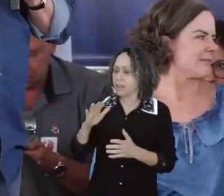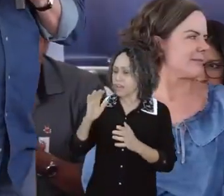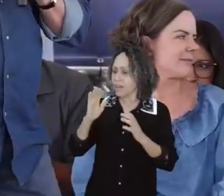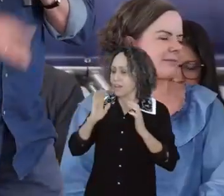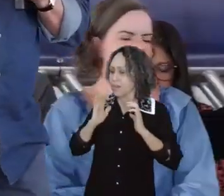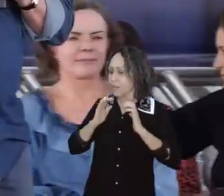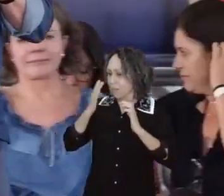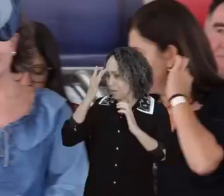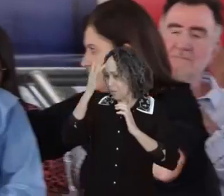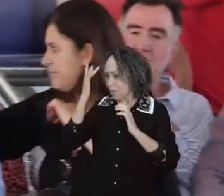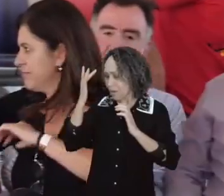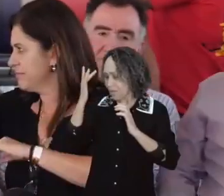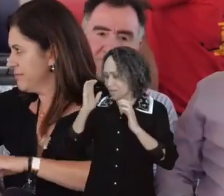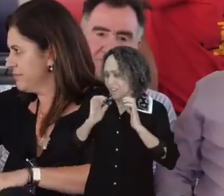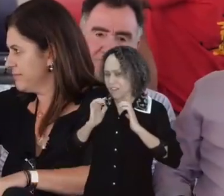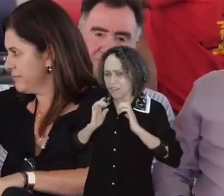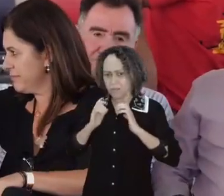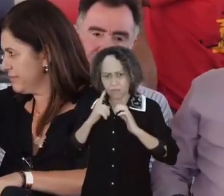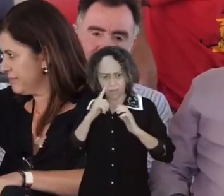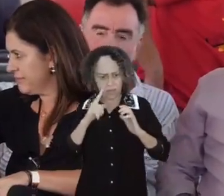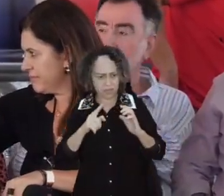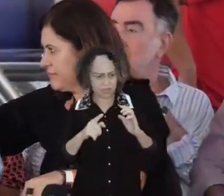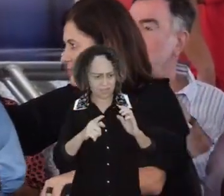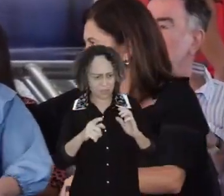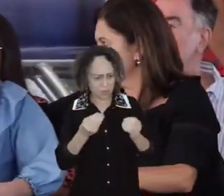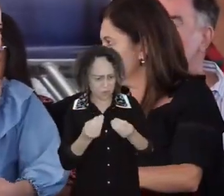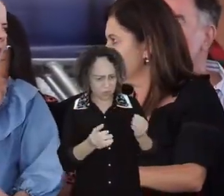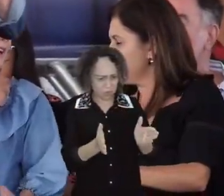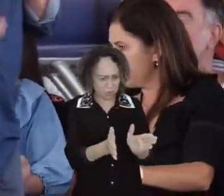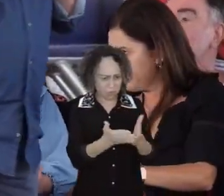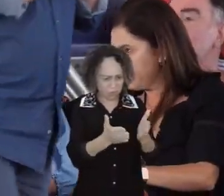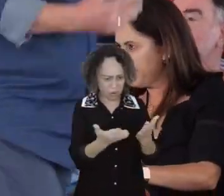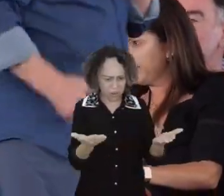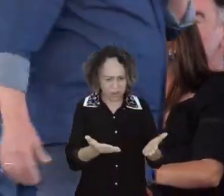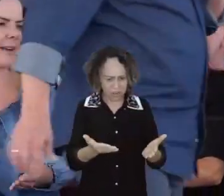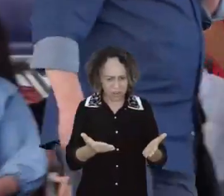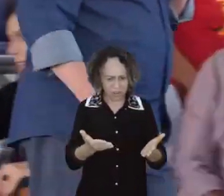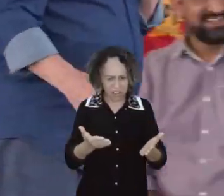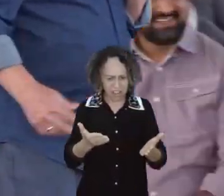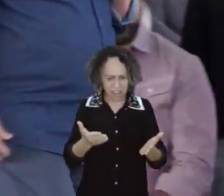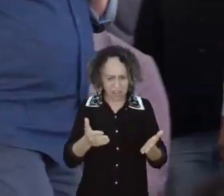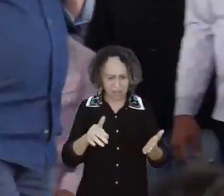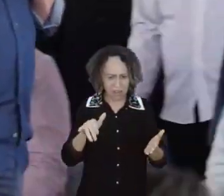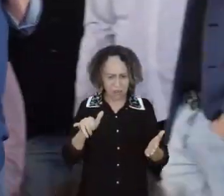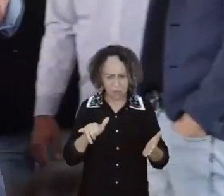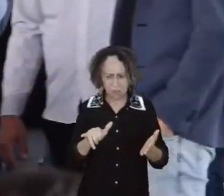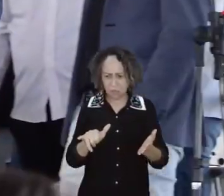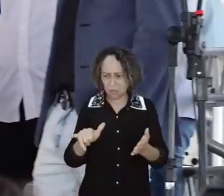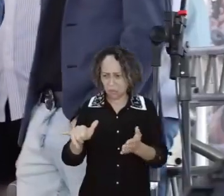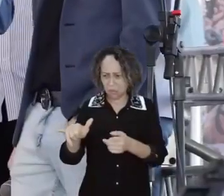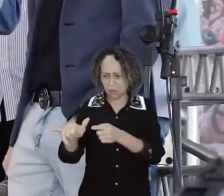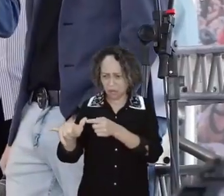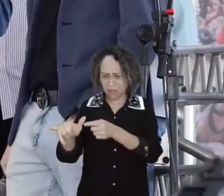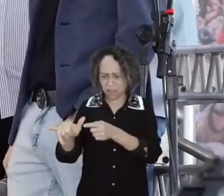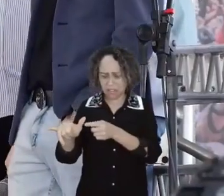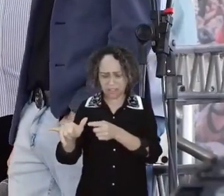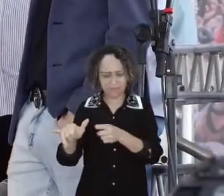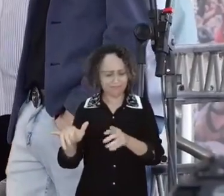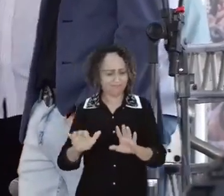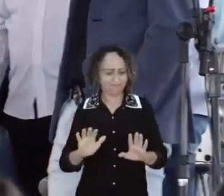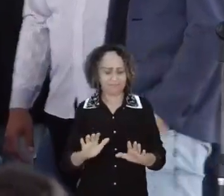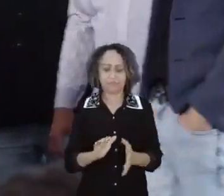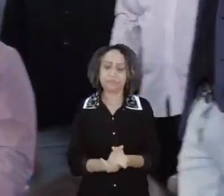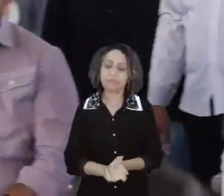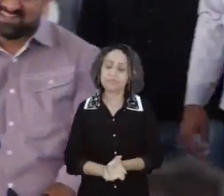na Villares, eu tinha 18 anos de idade. Você sabe que eu gostava de me vestir bem. Porque tem gente que